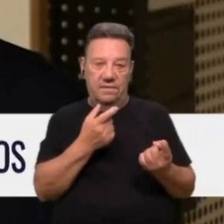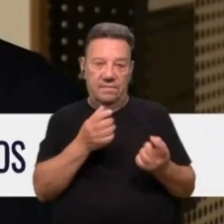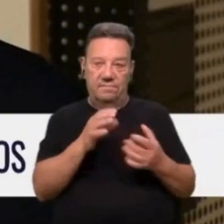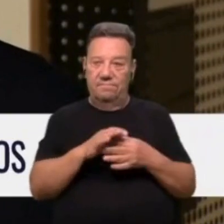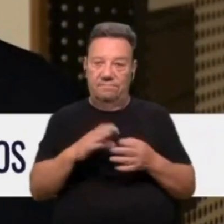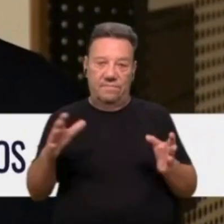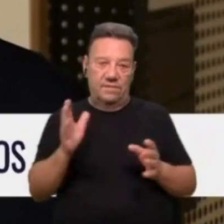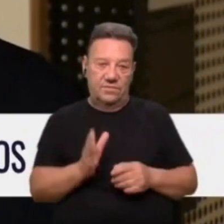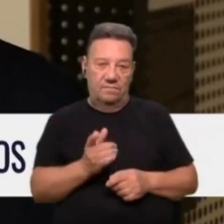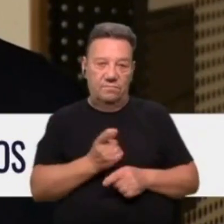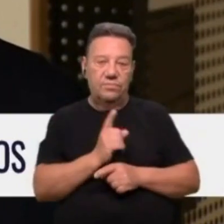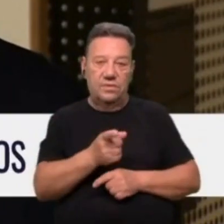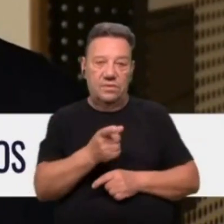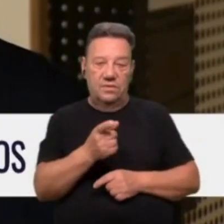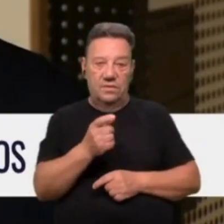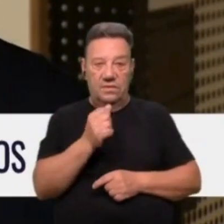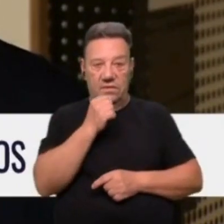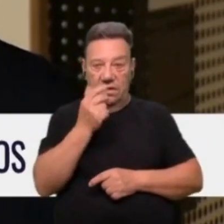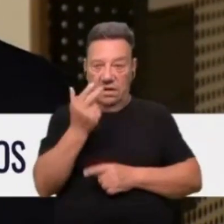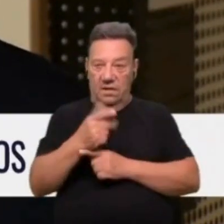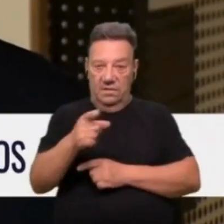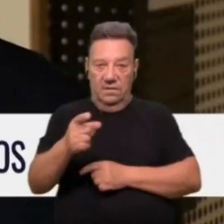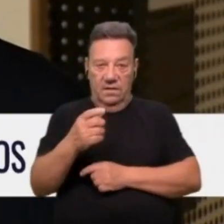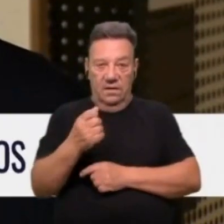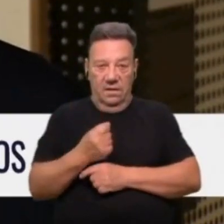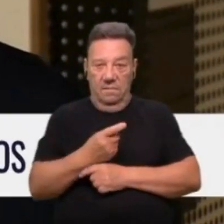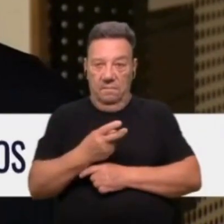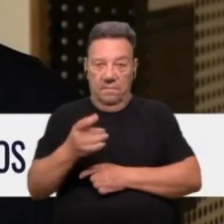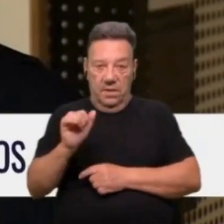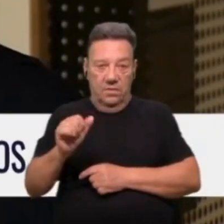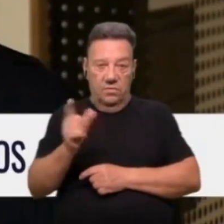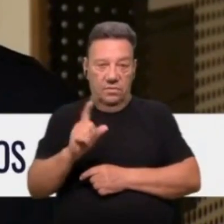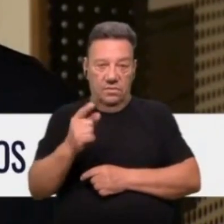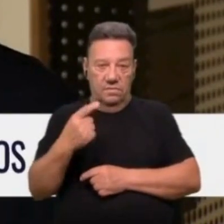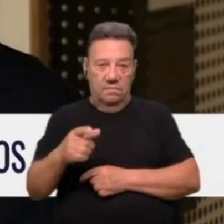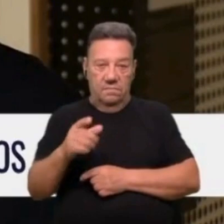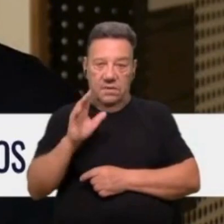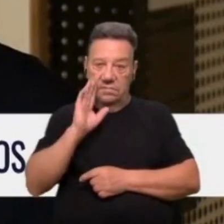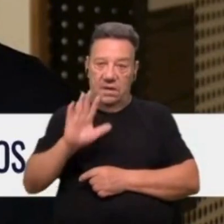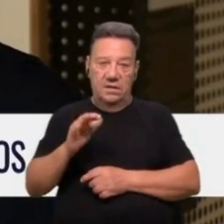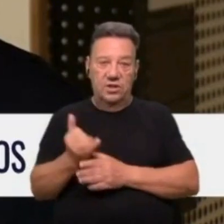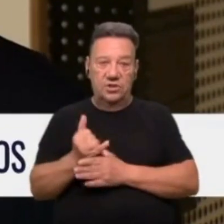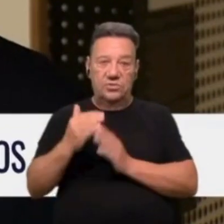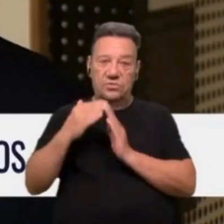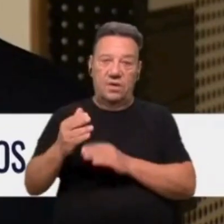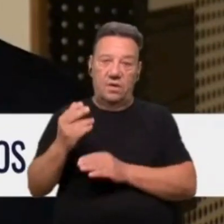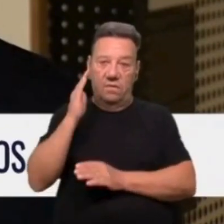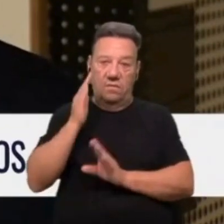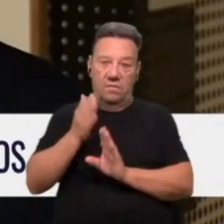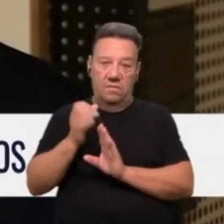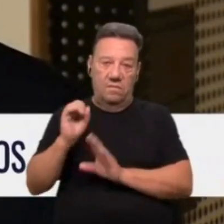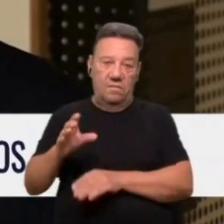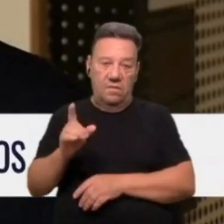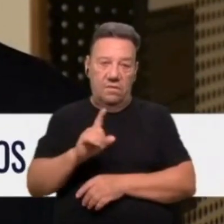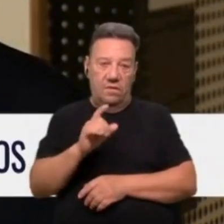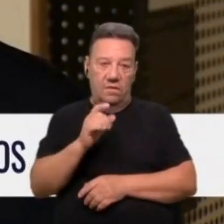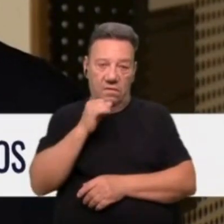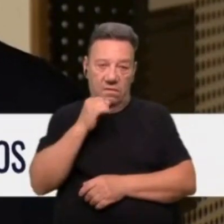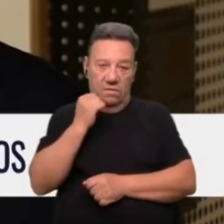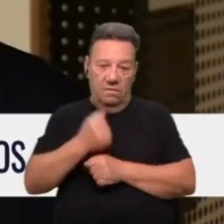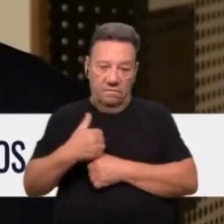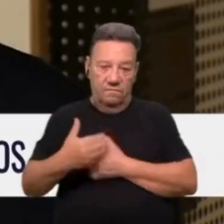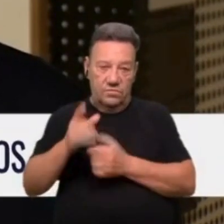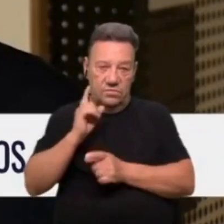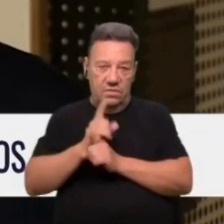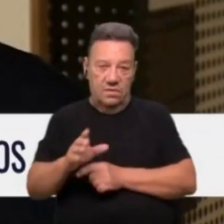desadequado, porque os artistas, a maioria deles, não está mais institucionalizado, por isso é completamente funcional